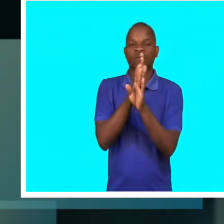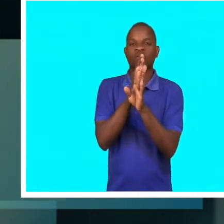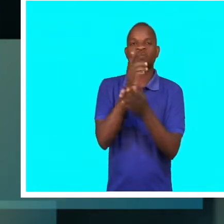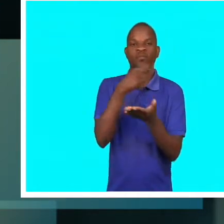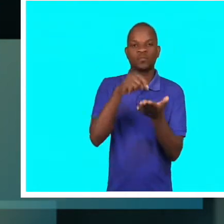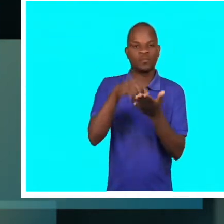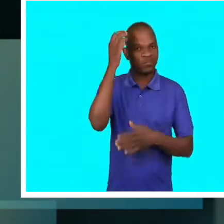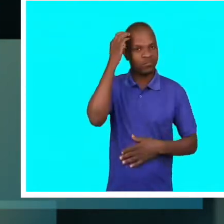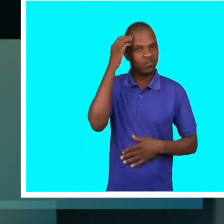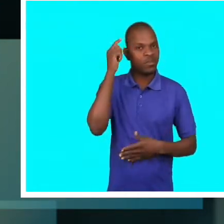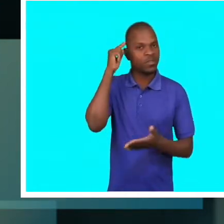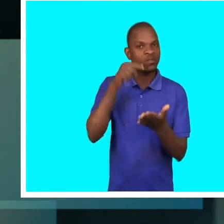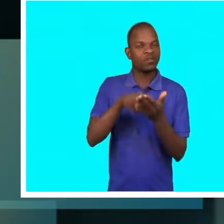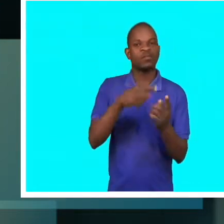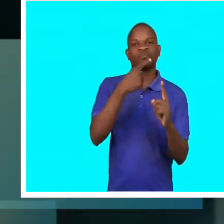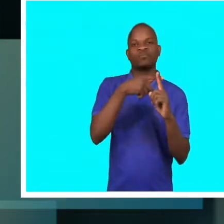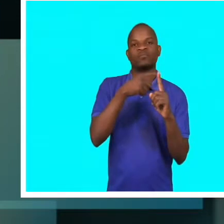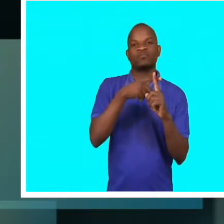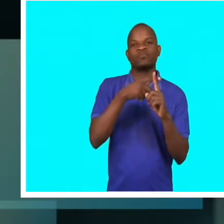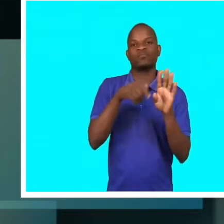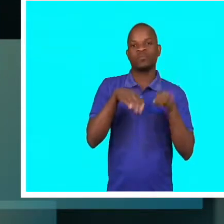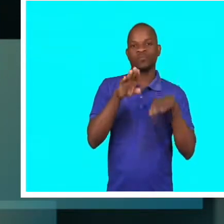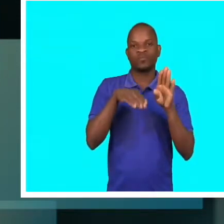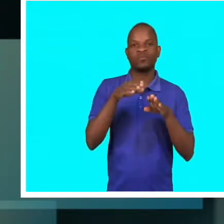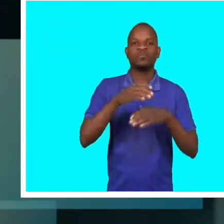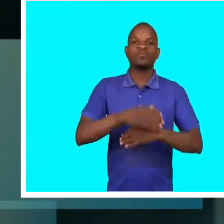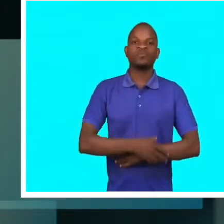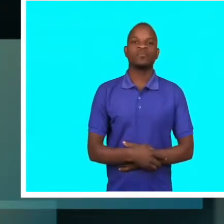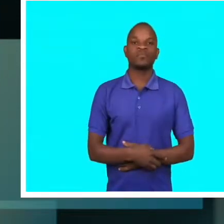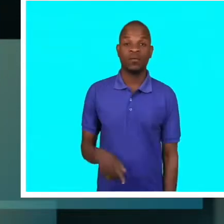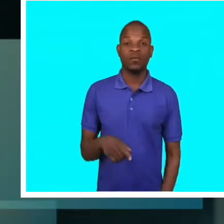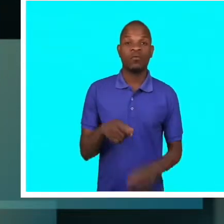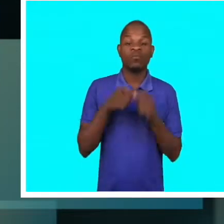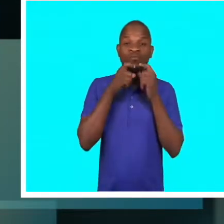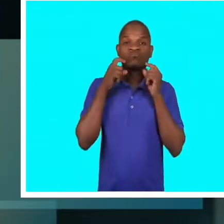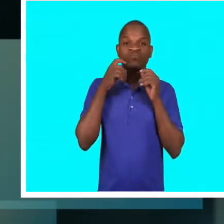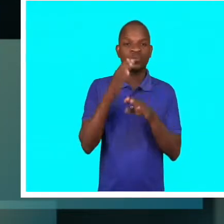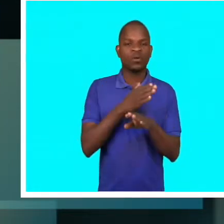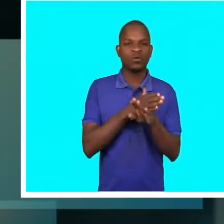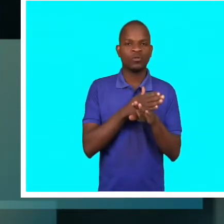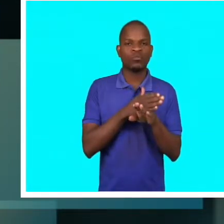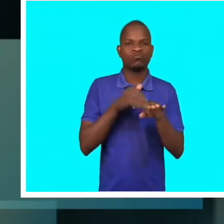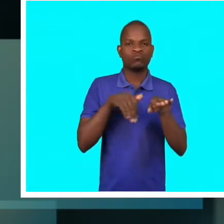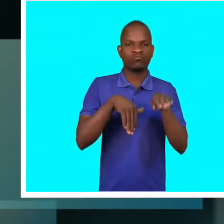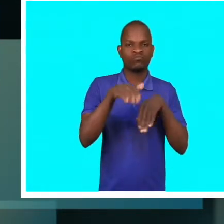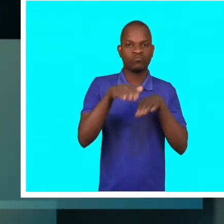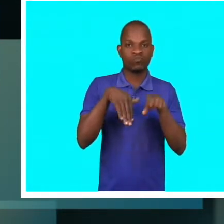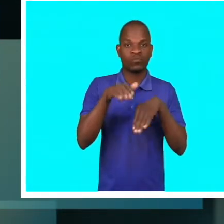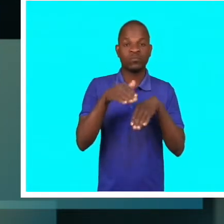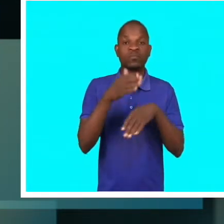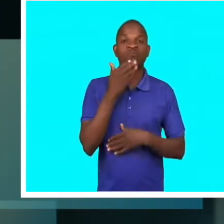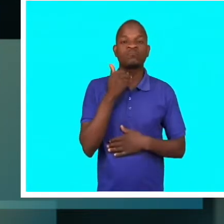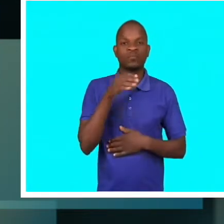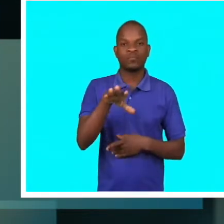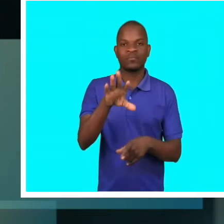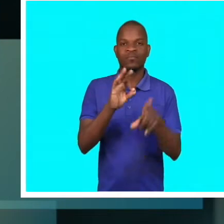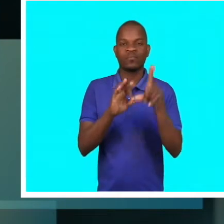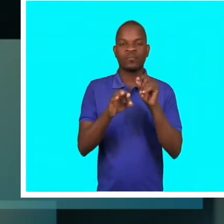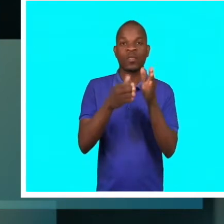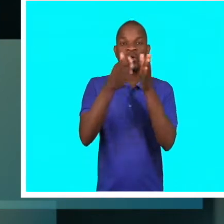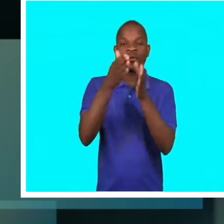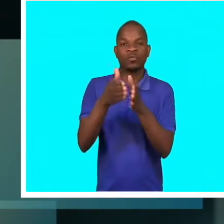o que revela ser um ganho para o futebol nacional. Moçambique jogava com a equipa da capital. As seleções de